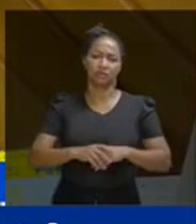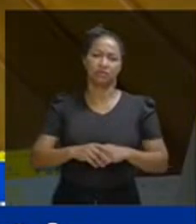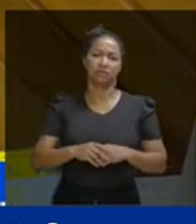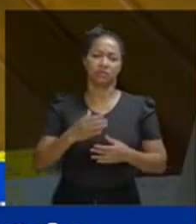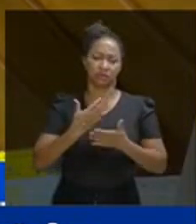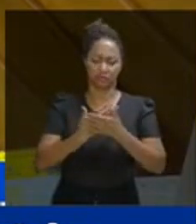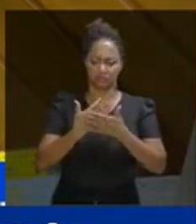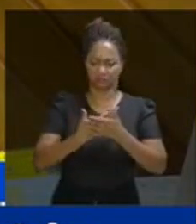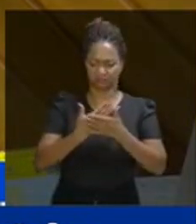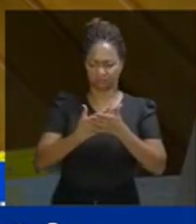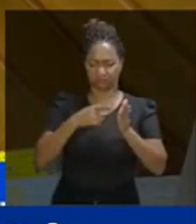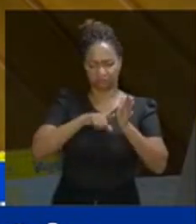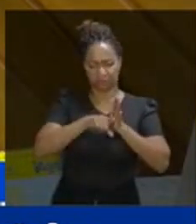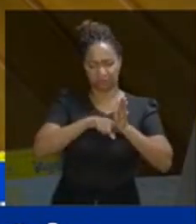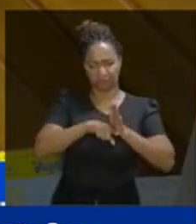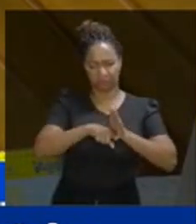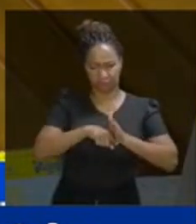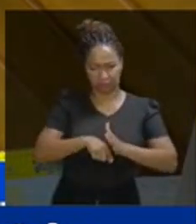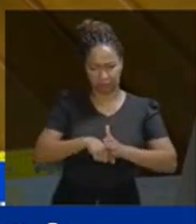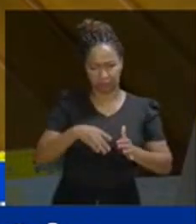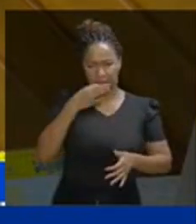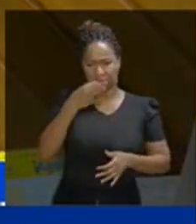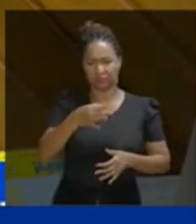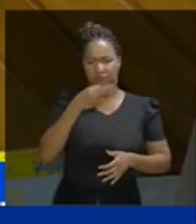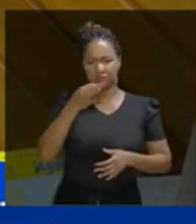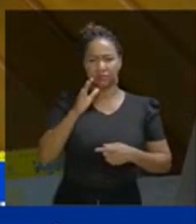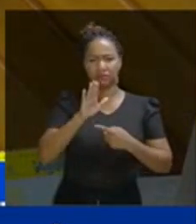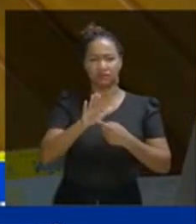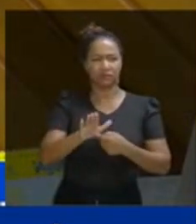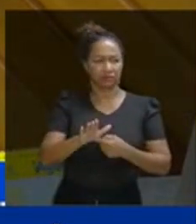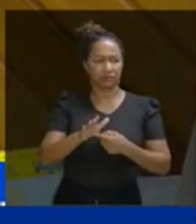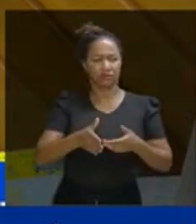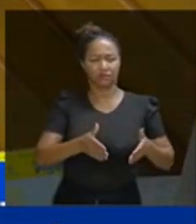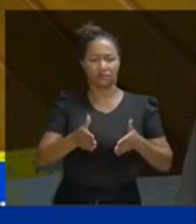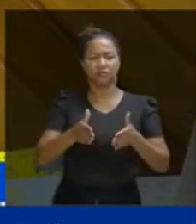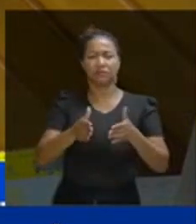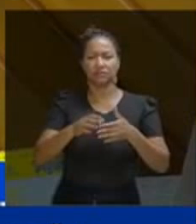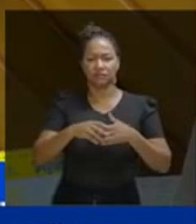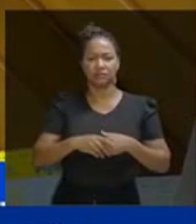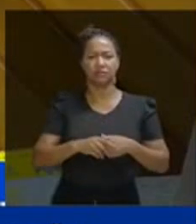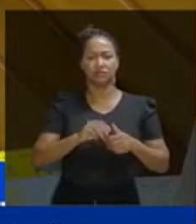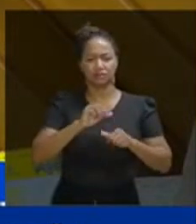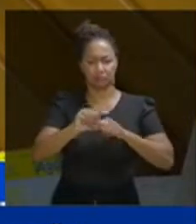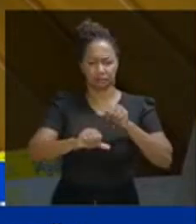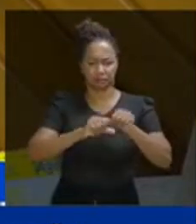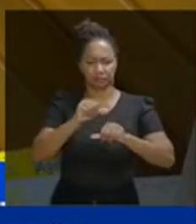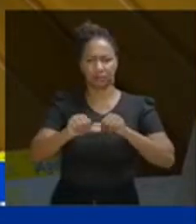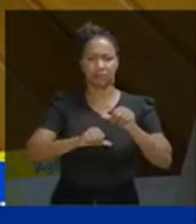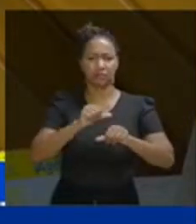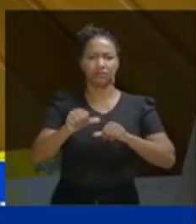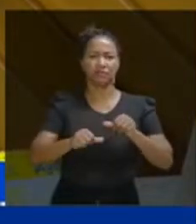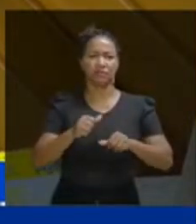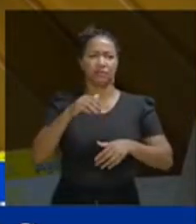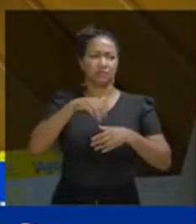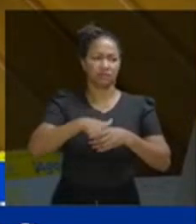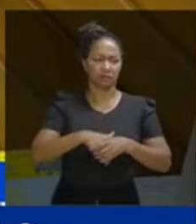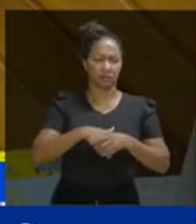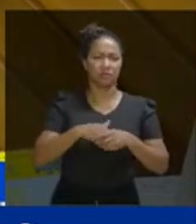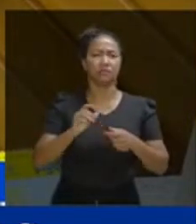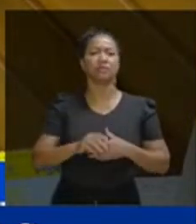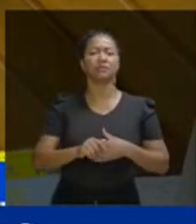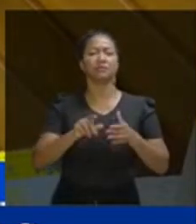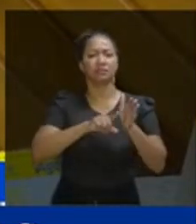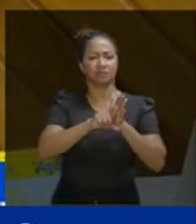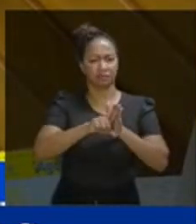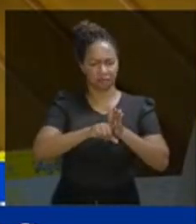a um estudo mais profundo das teses apresentadas, me conduzem à necessidade de retificar o posicionamento. O que se